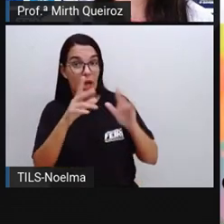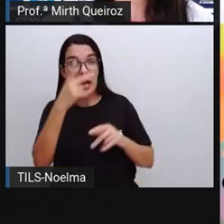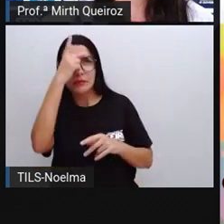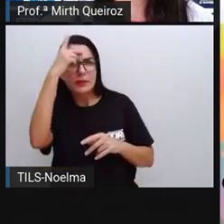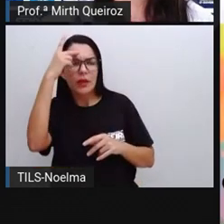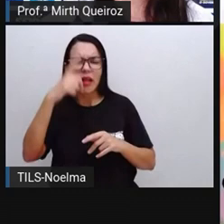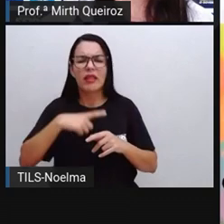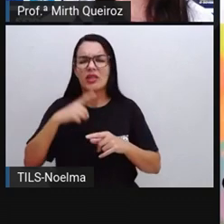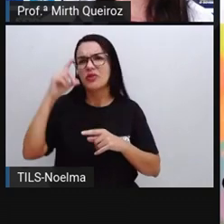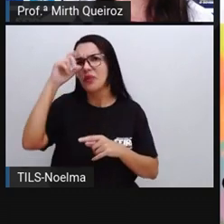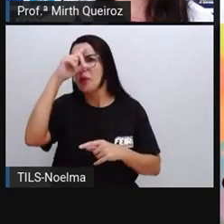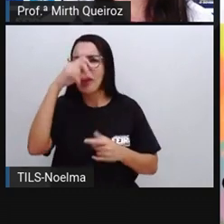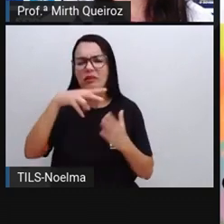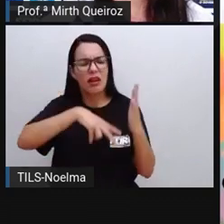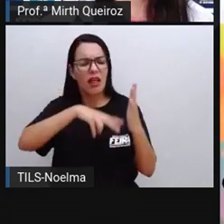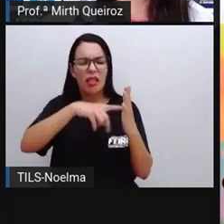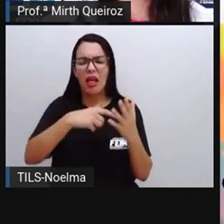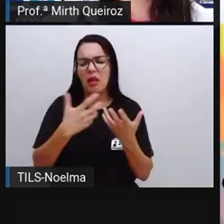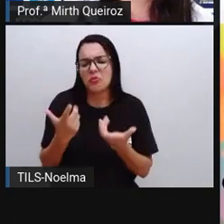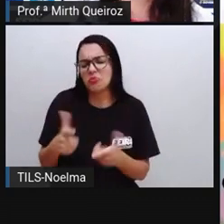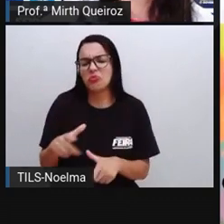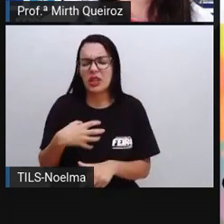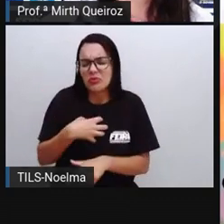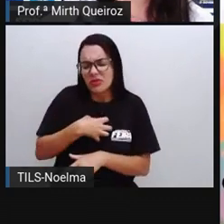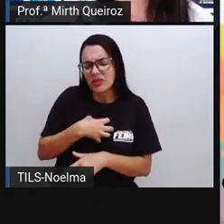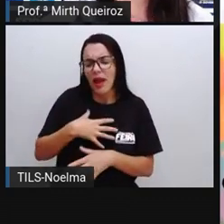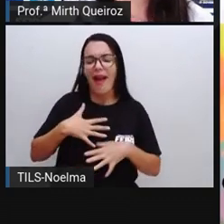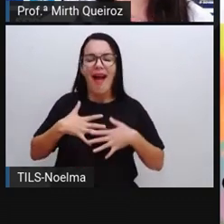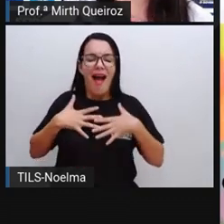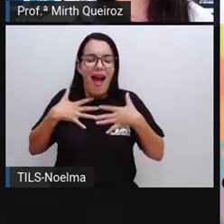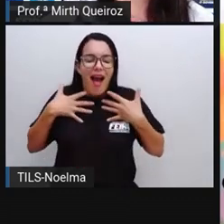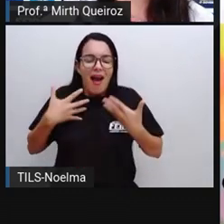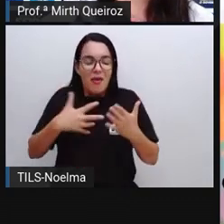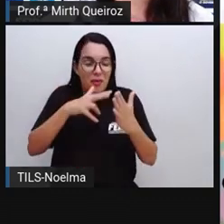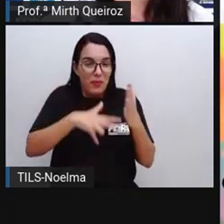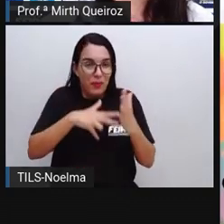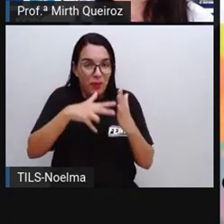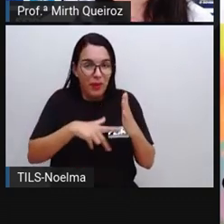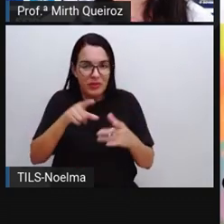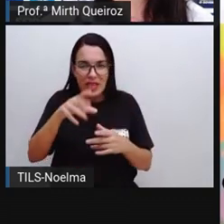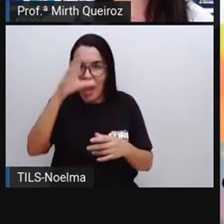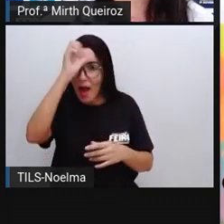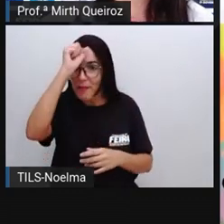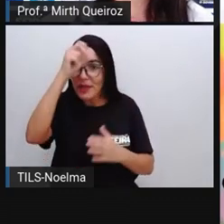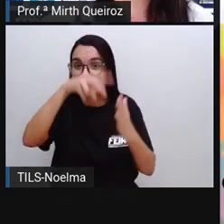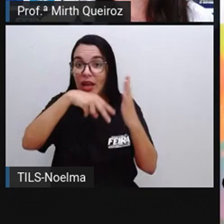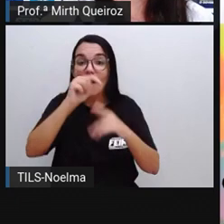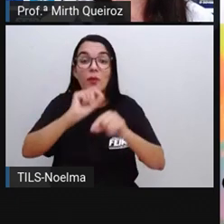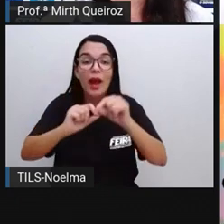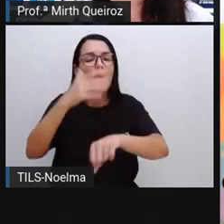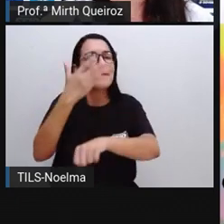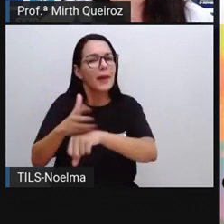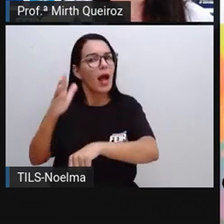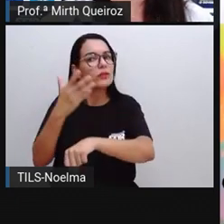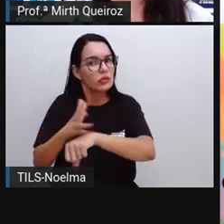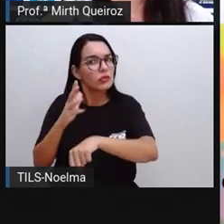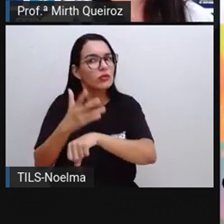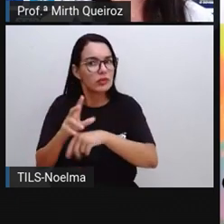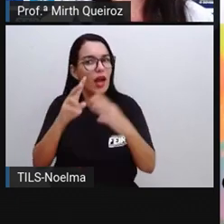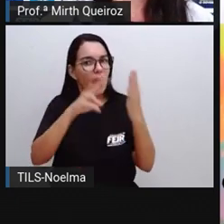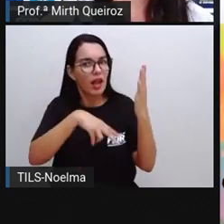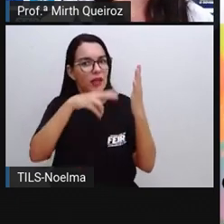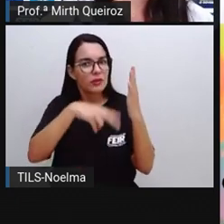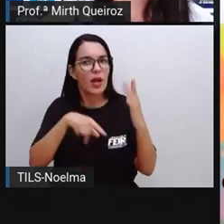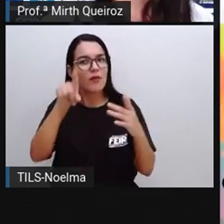em relação à leitura, que não sente ainda aquele prazer pela leitura, você aprende a gostar de ler quando você pratica a leitura.